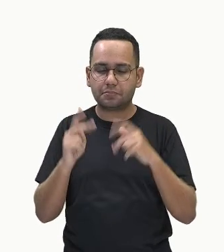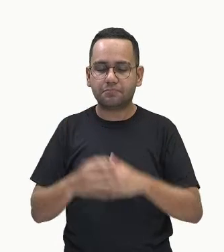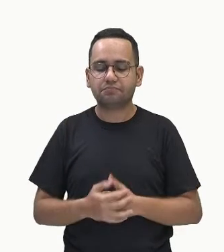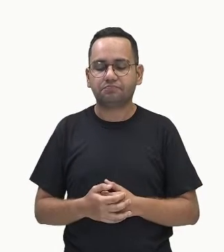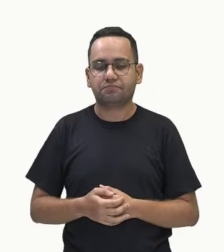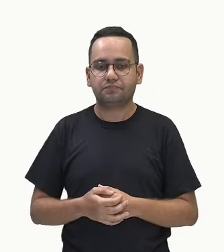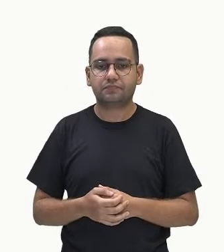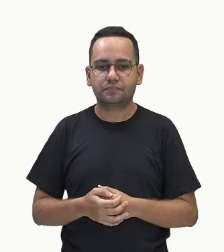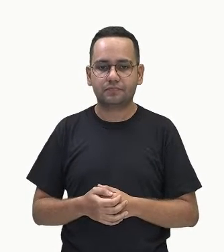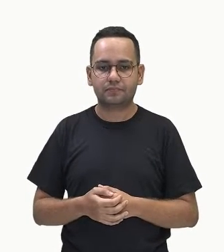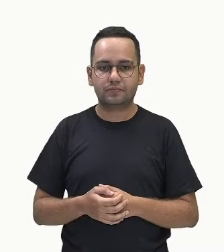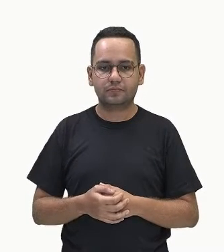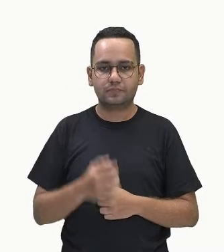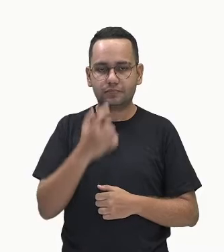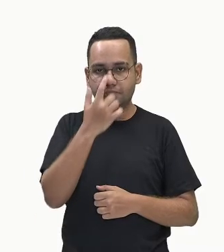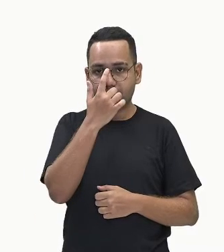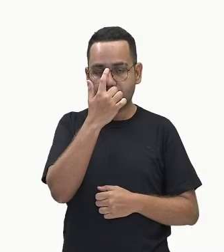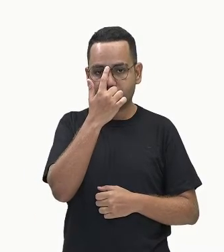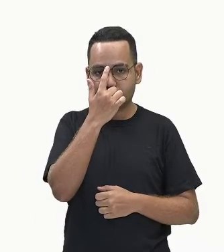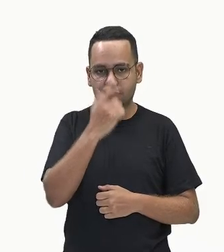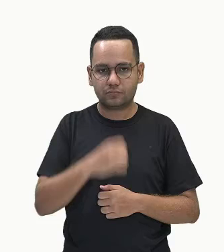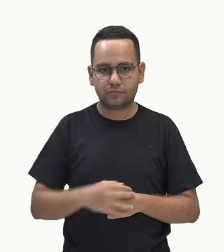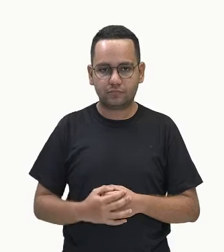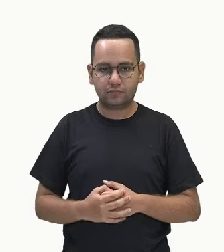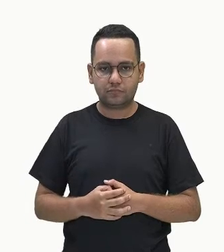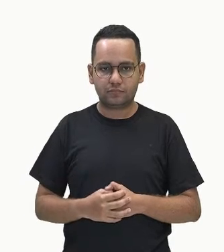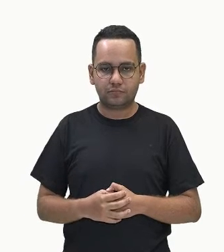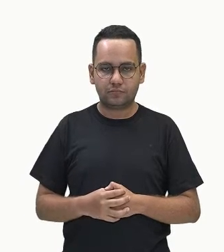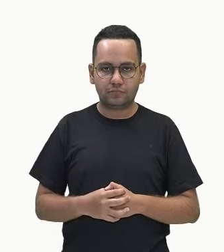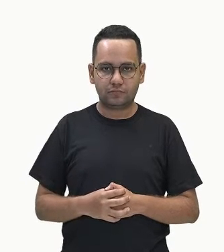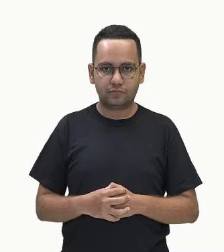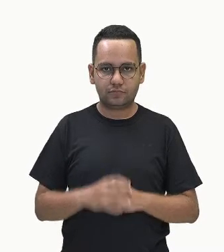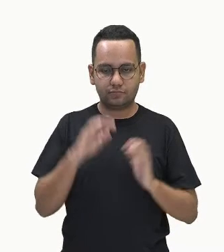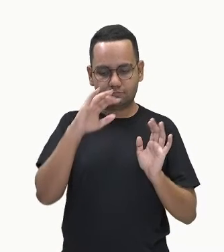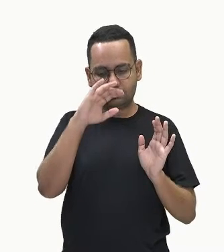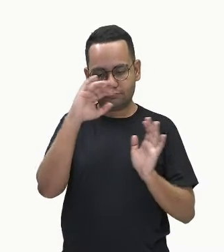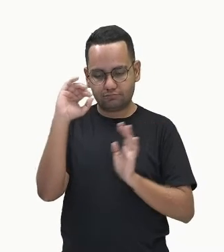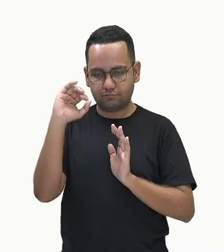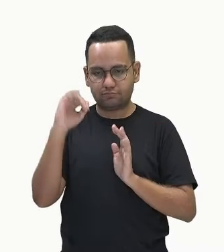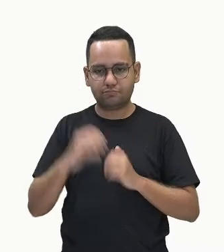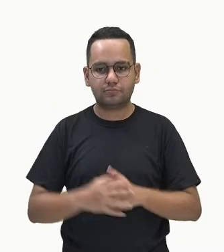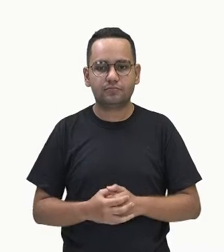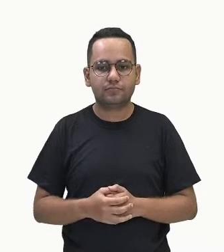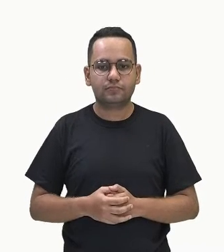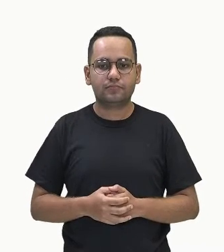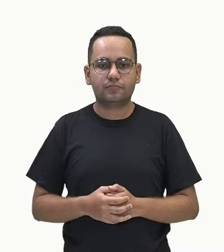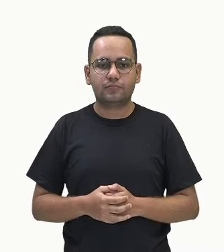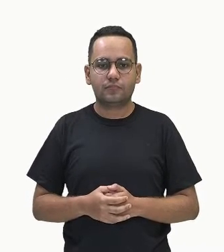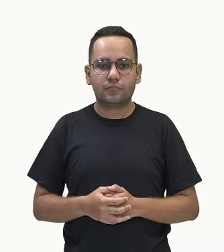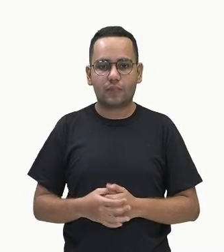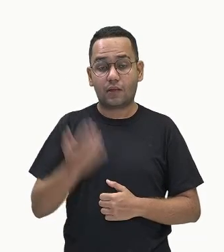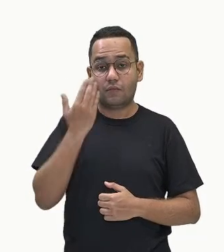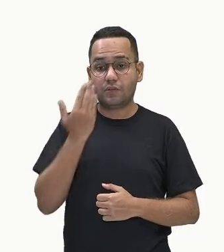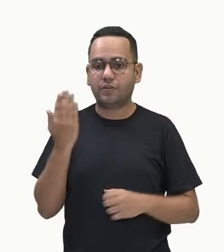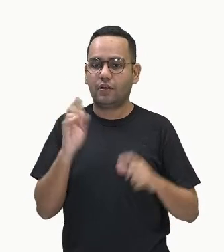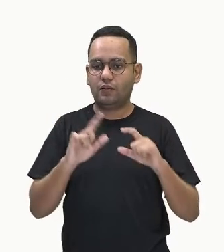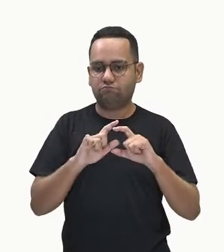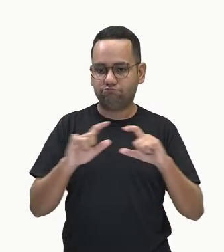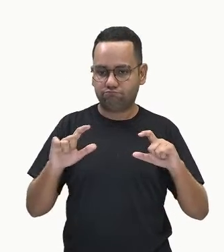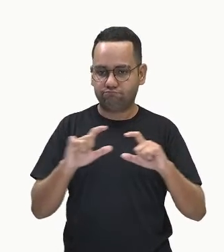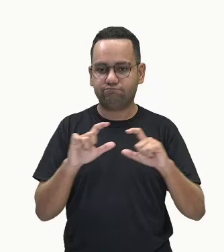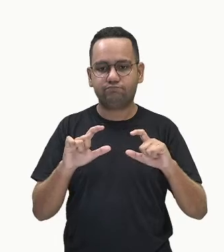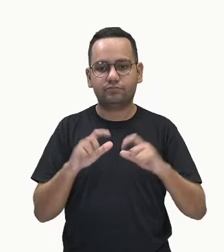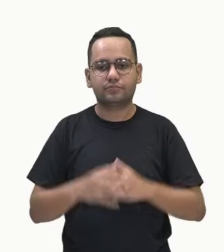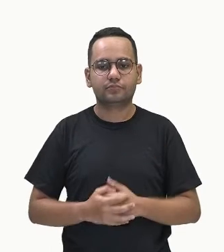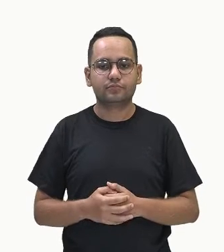essa expressão? Que expressão é essa, professora? Olha lá, temos aqui a expressão da área de um